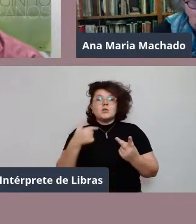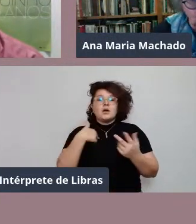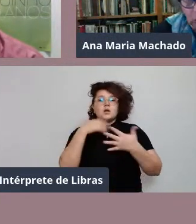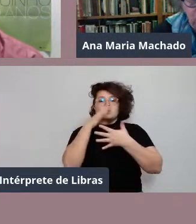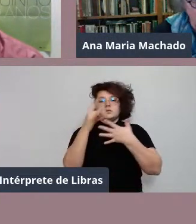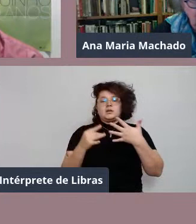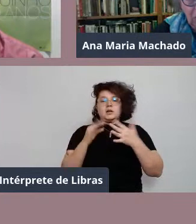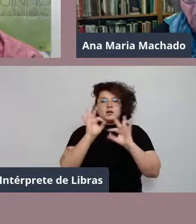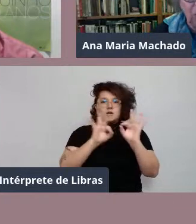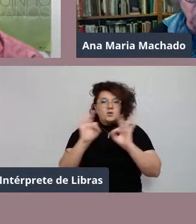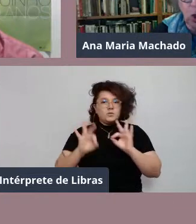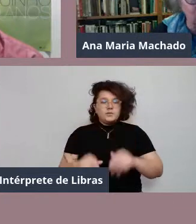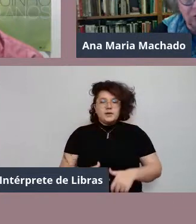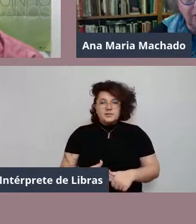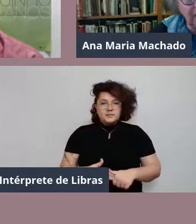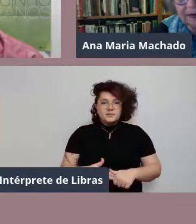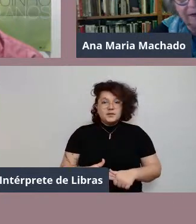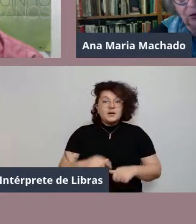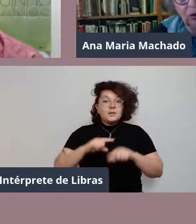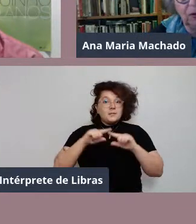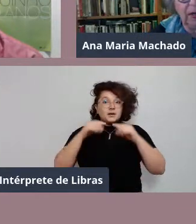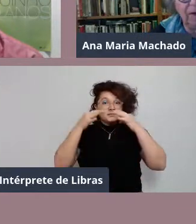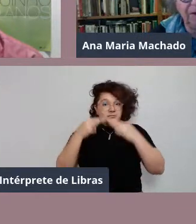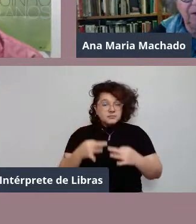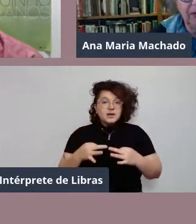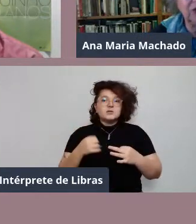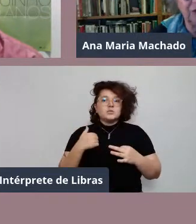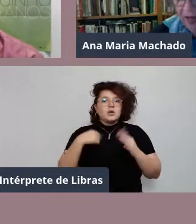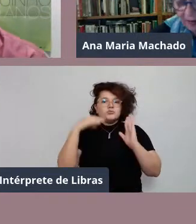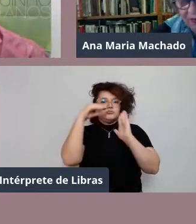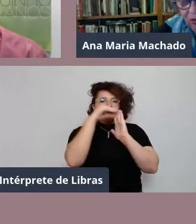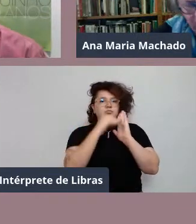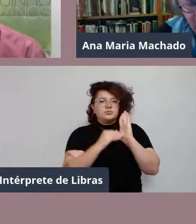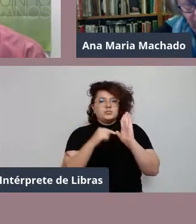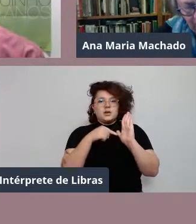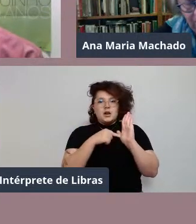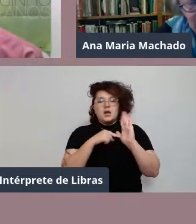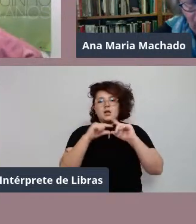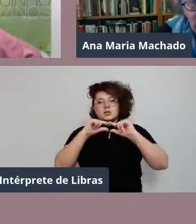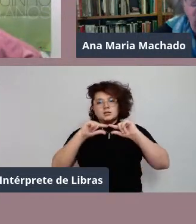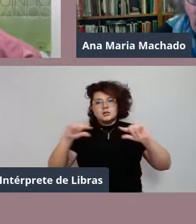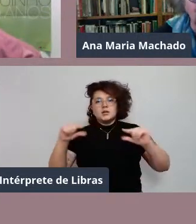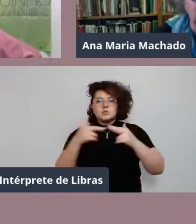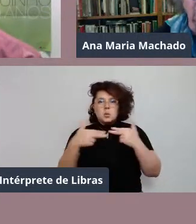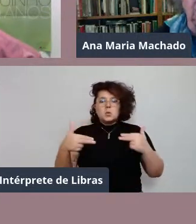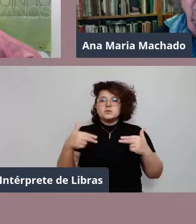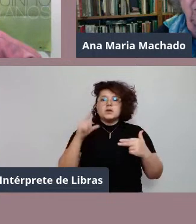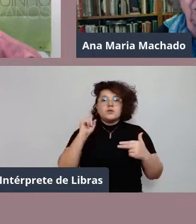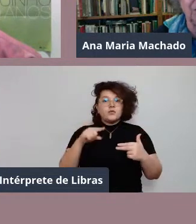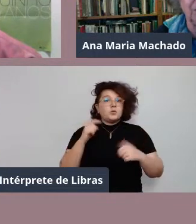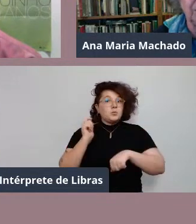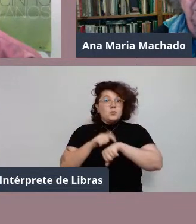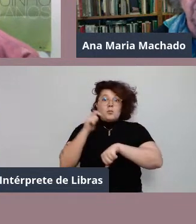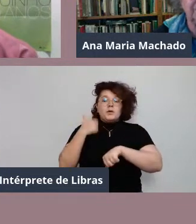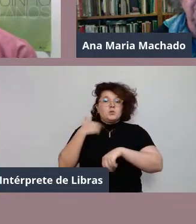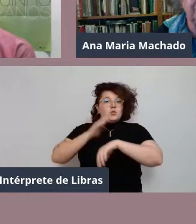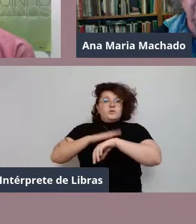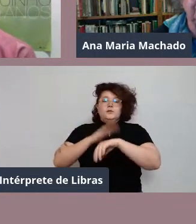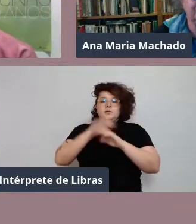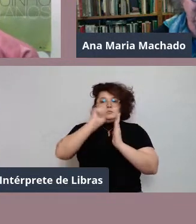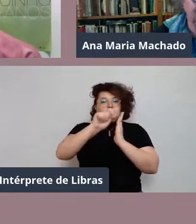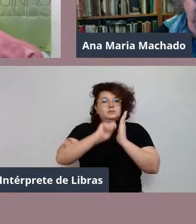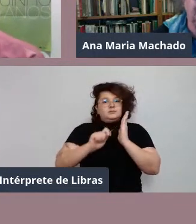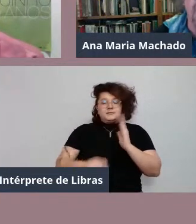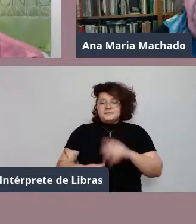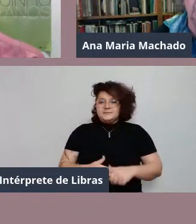arrumei. Mas o grosso dele estava todo lá. As frases, tudo, enfim, foi no calor do momento. Ah, que